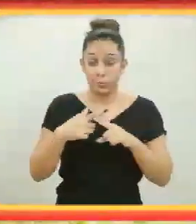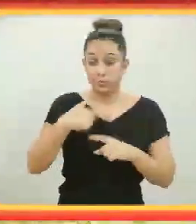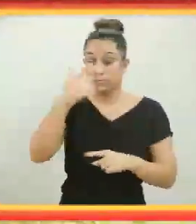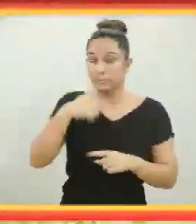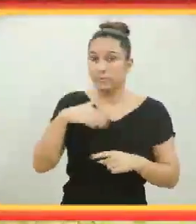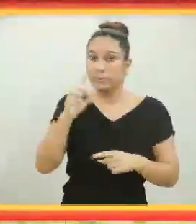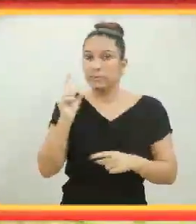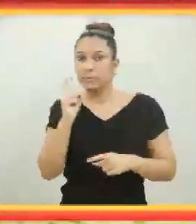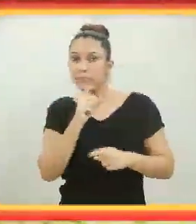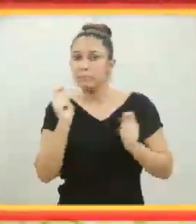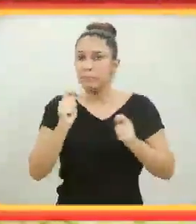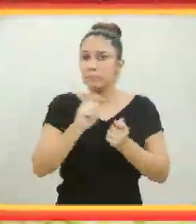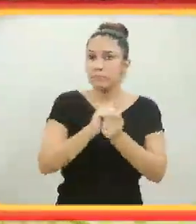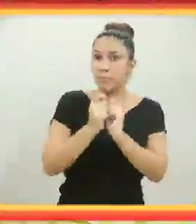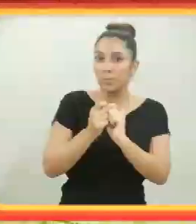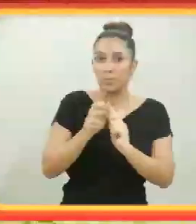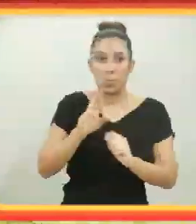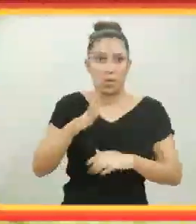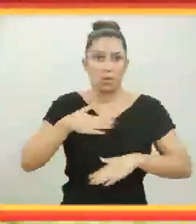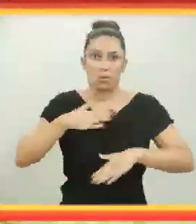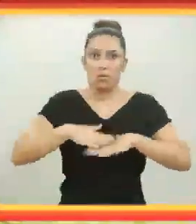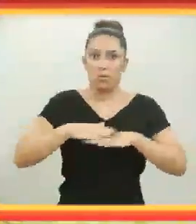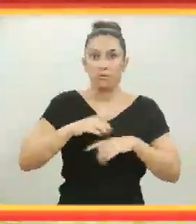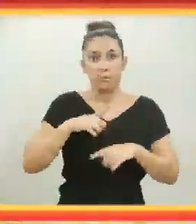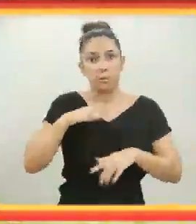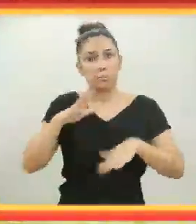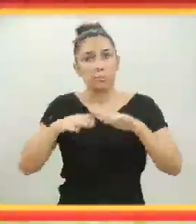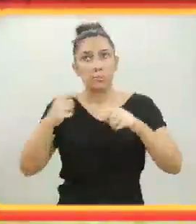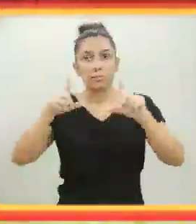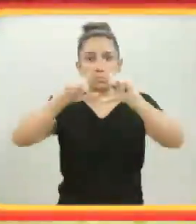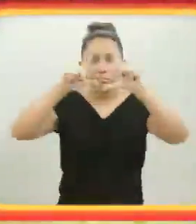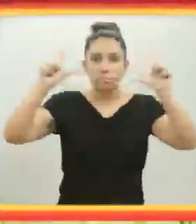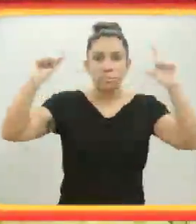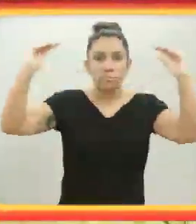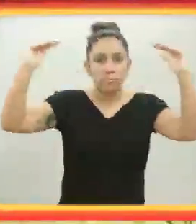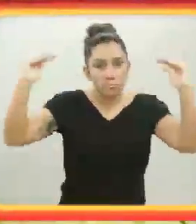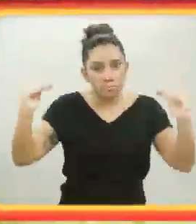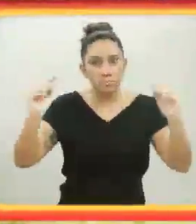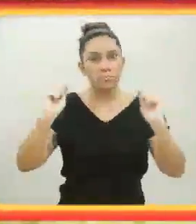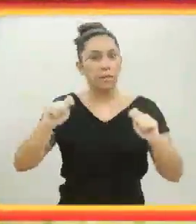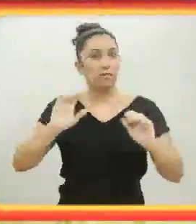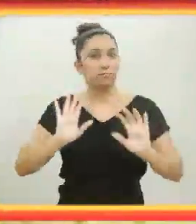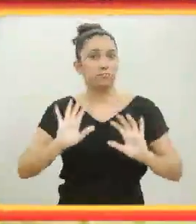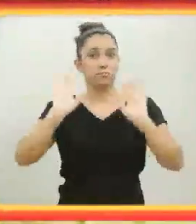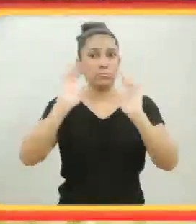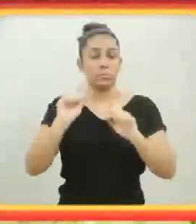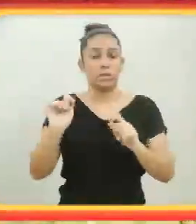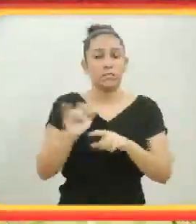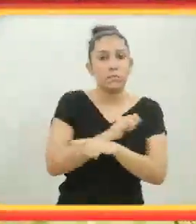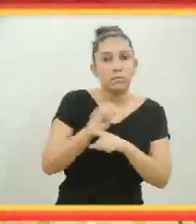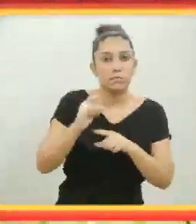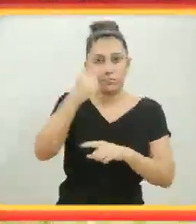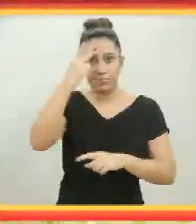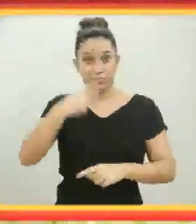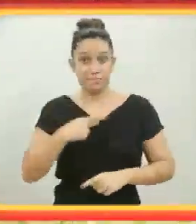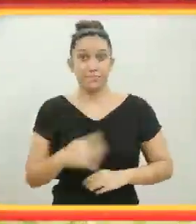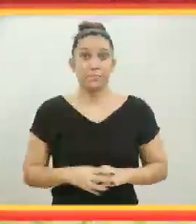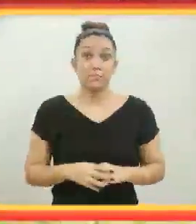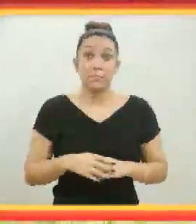mais fácil da adaptação, não em si, talvez eu abaixar um pouco a rede, já que que é uma